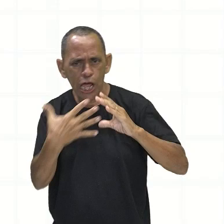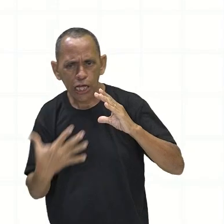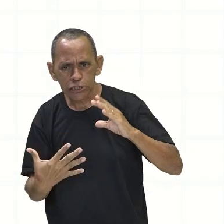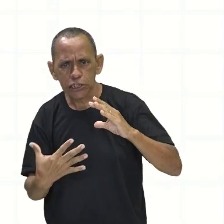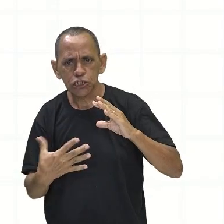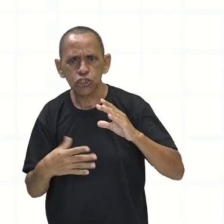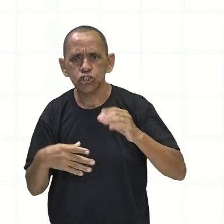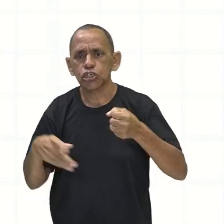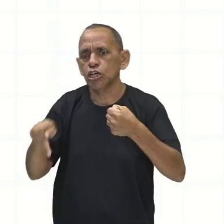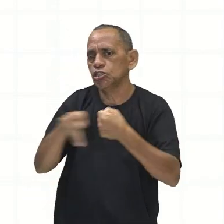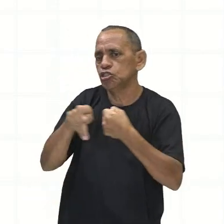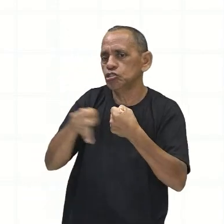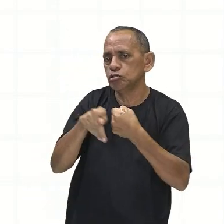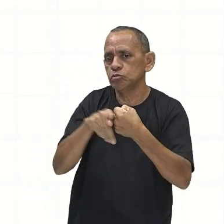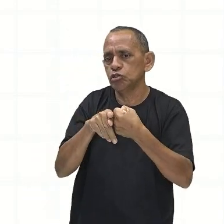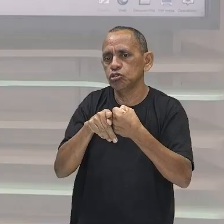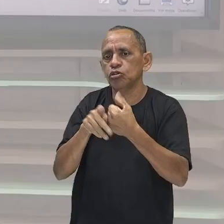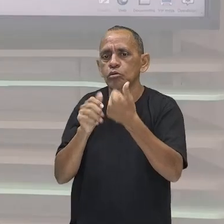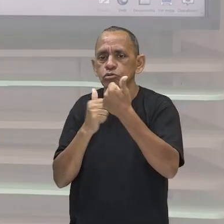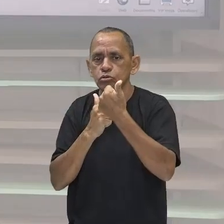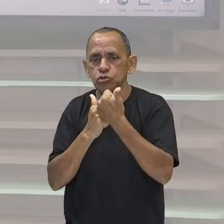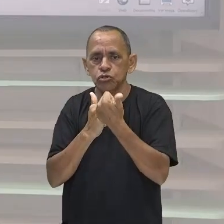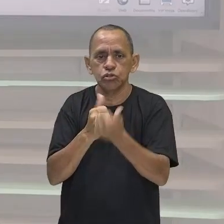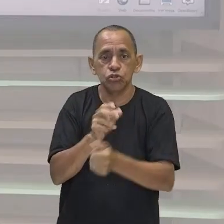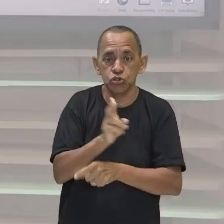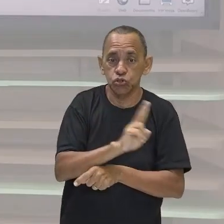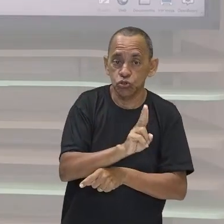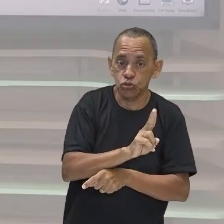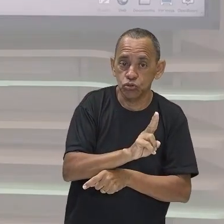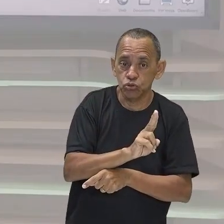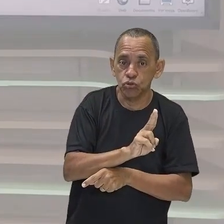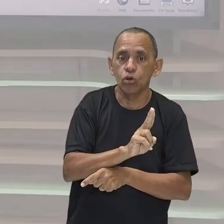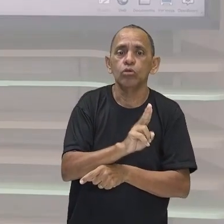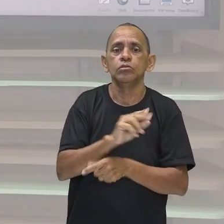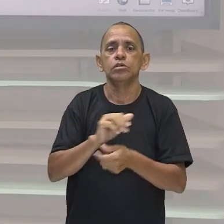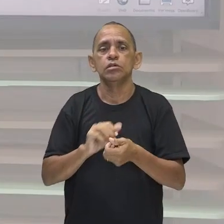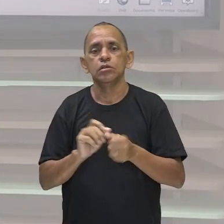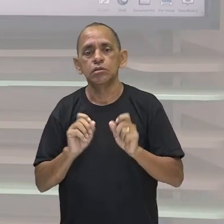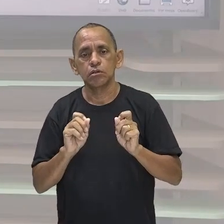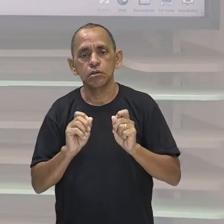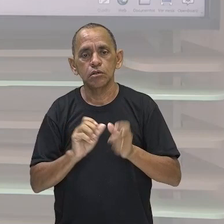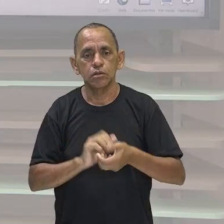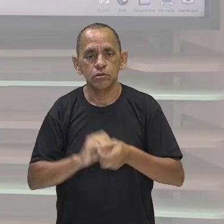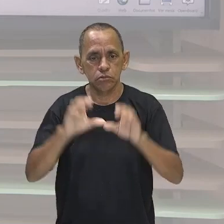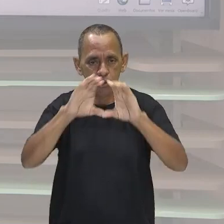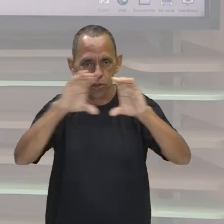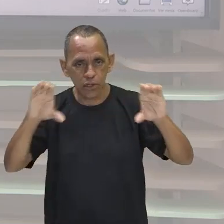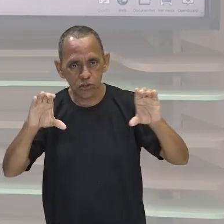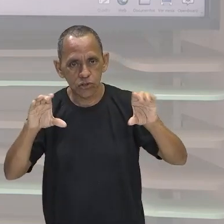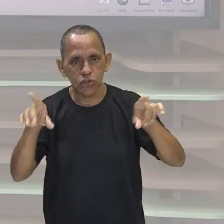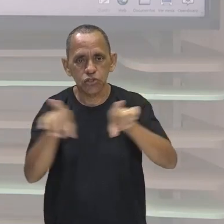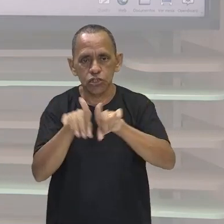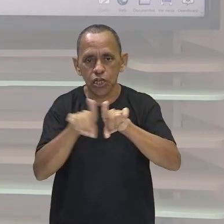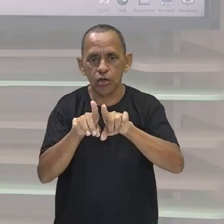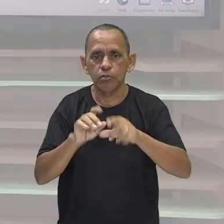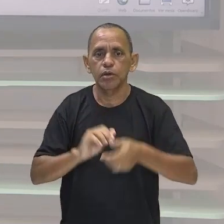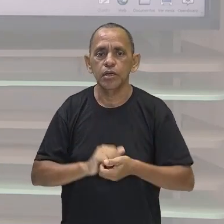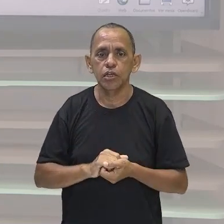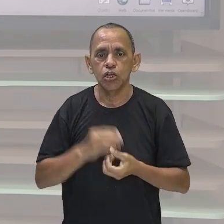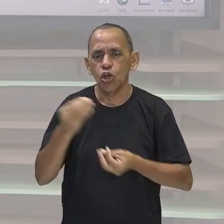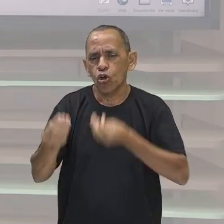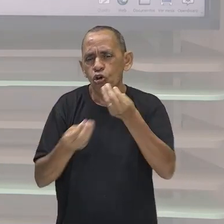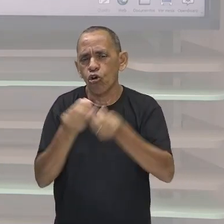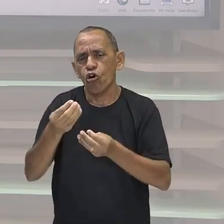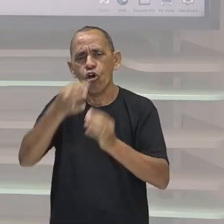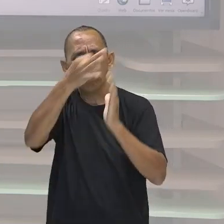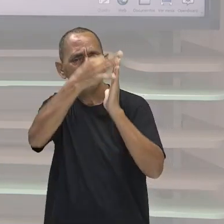pronome substituir os nomes nas orações. Tornar também o texto